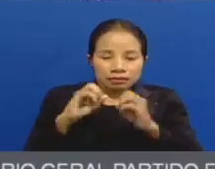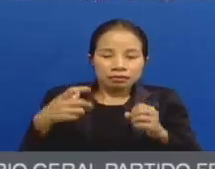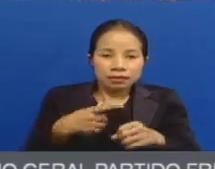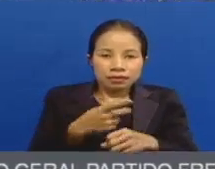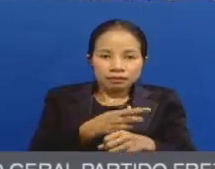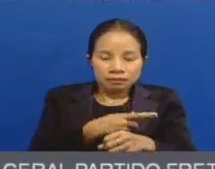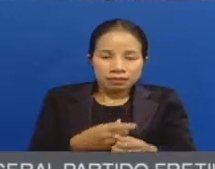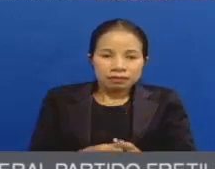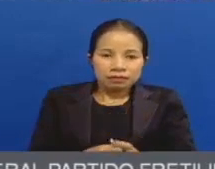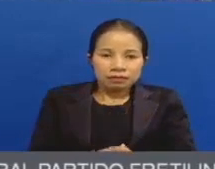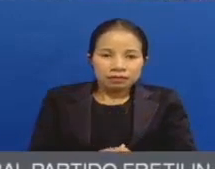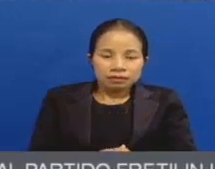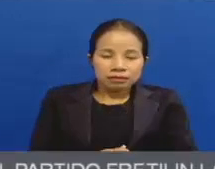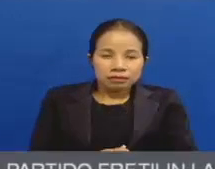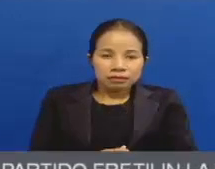nem a...